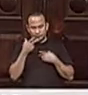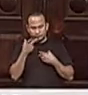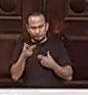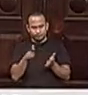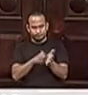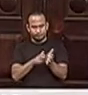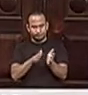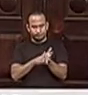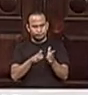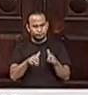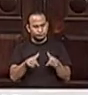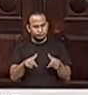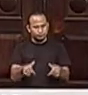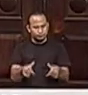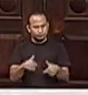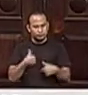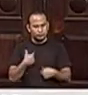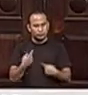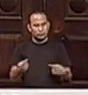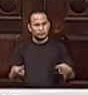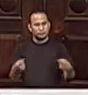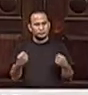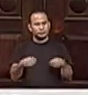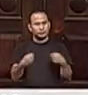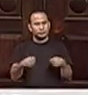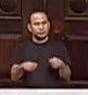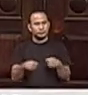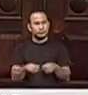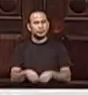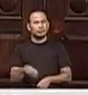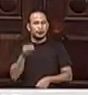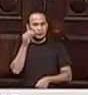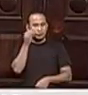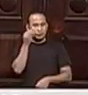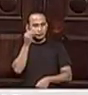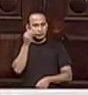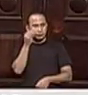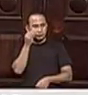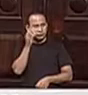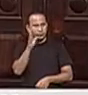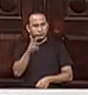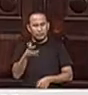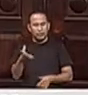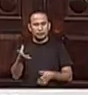iniciativa, eu preciso, pela experiência que acumulei,